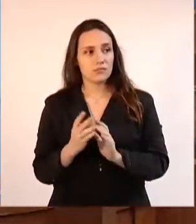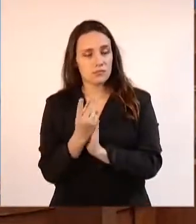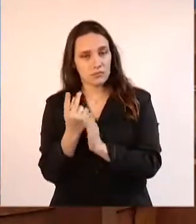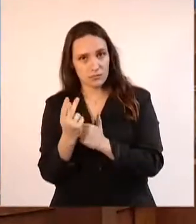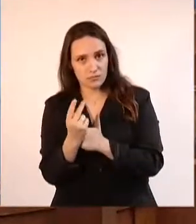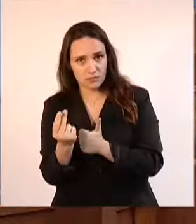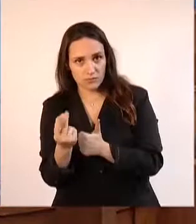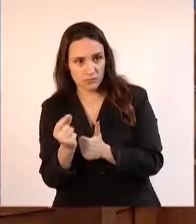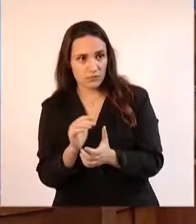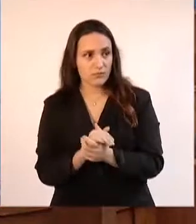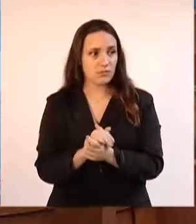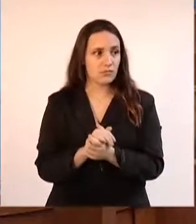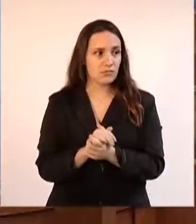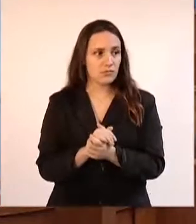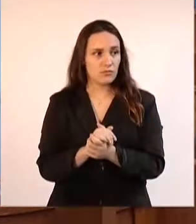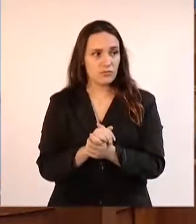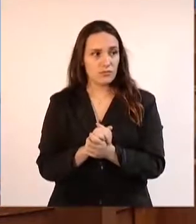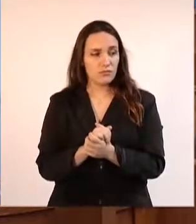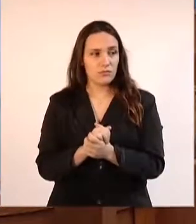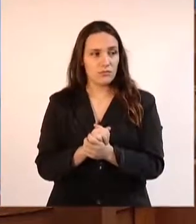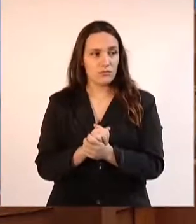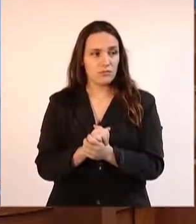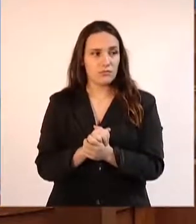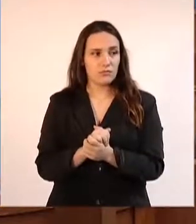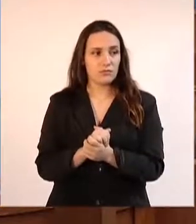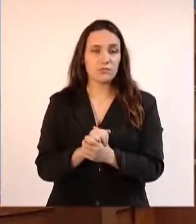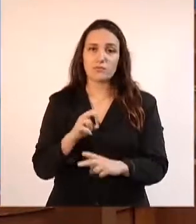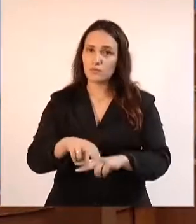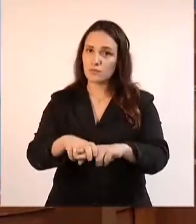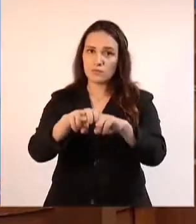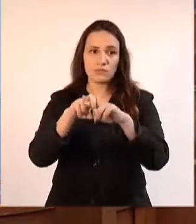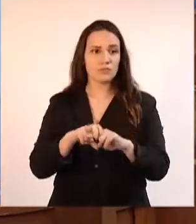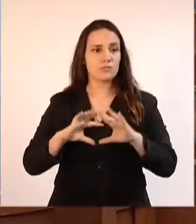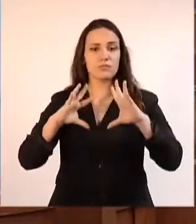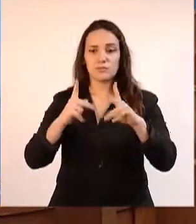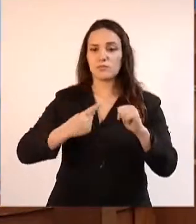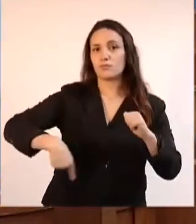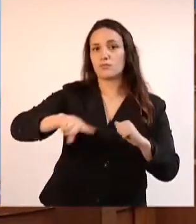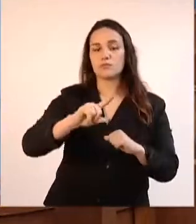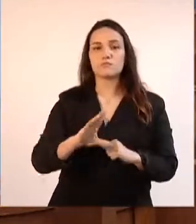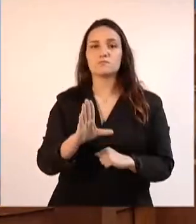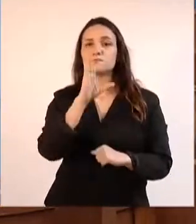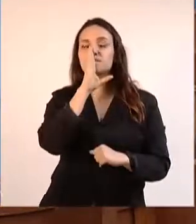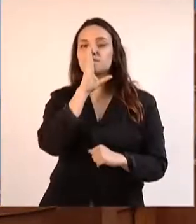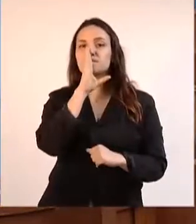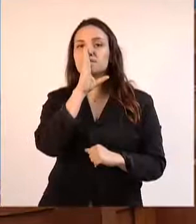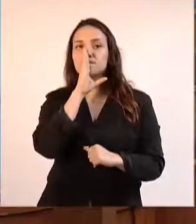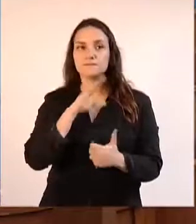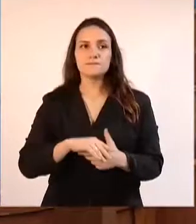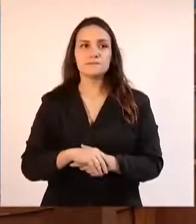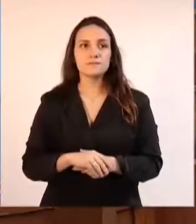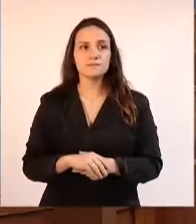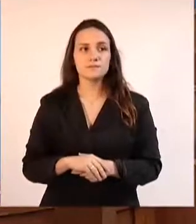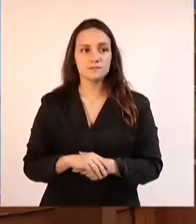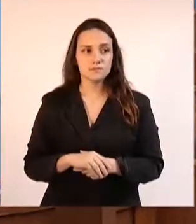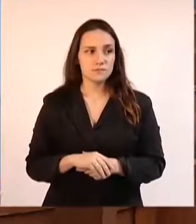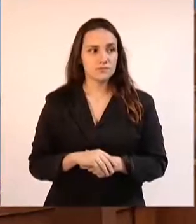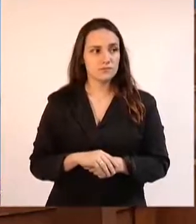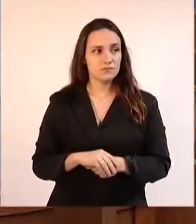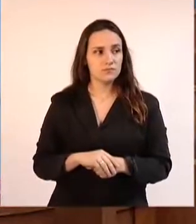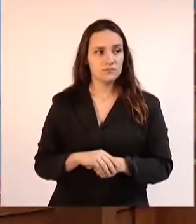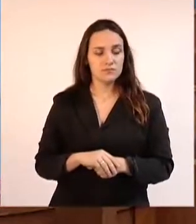consubstancia verdadeiro silêncio eloquente, pois releva opção política